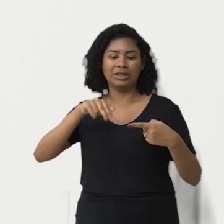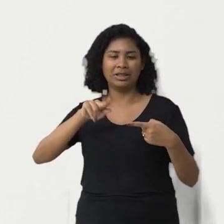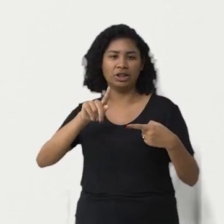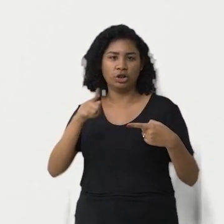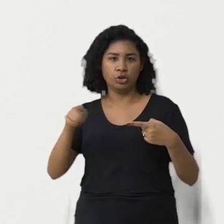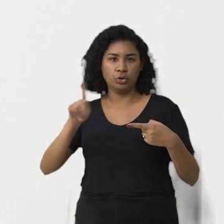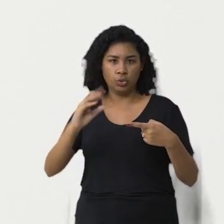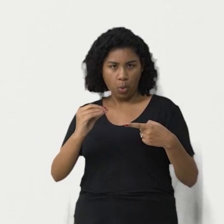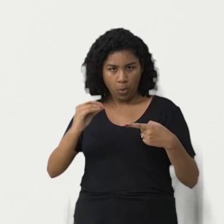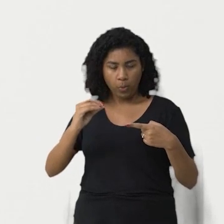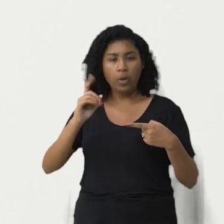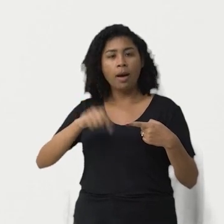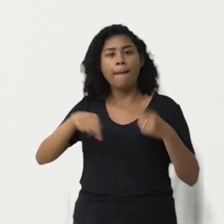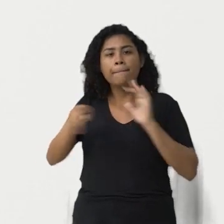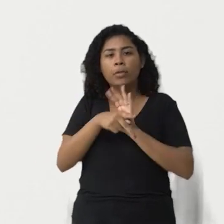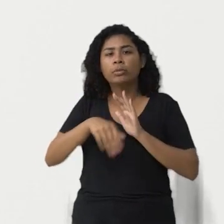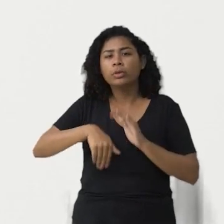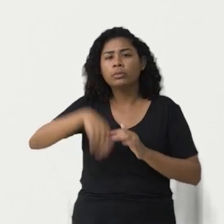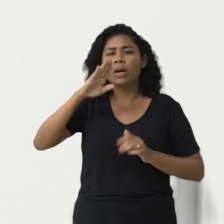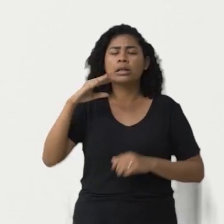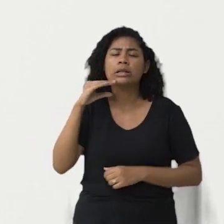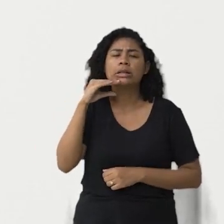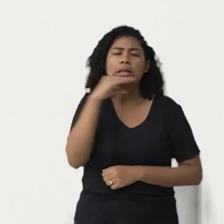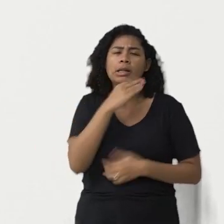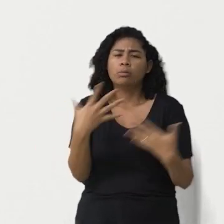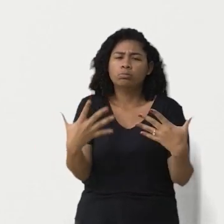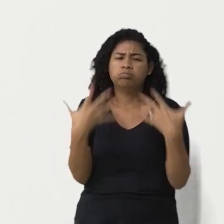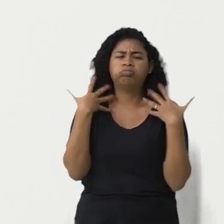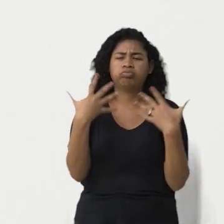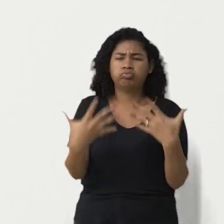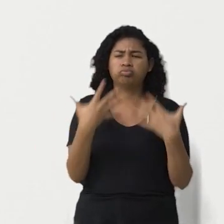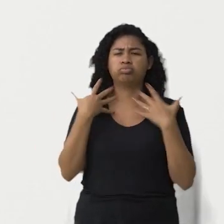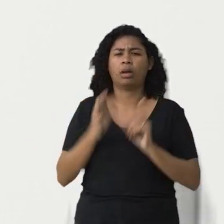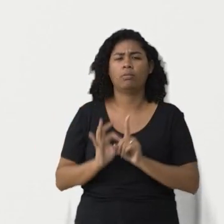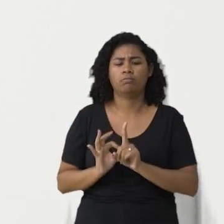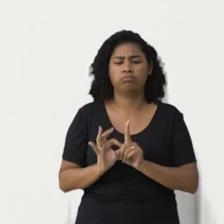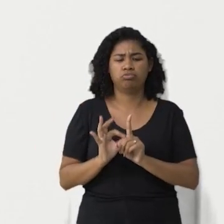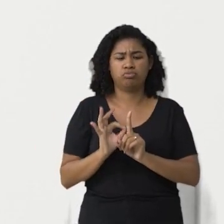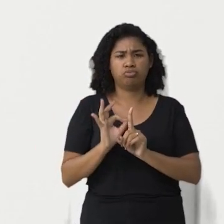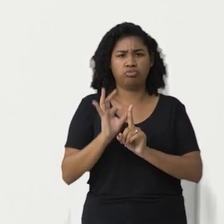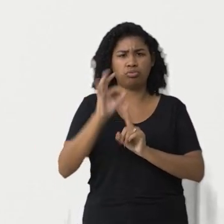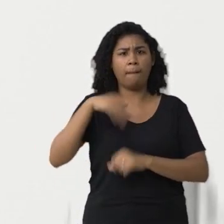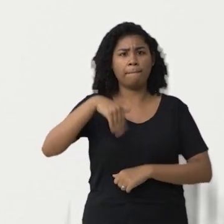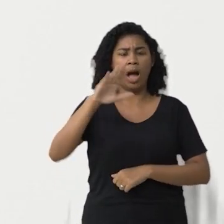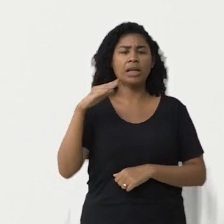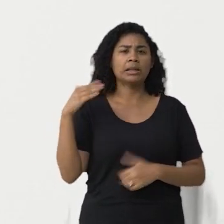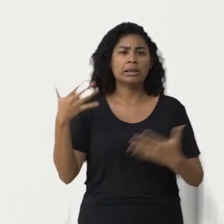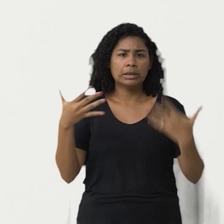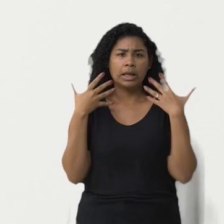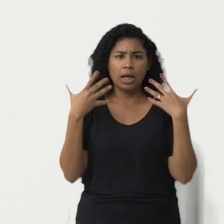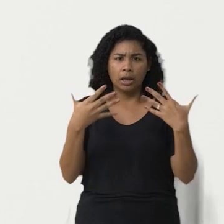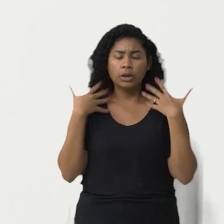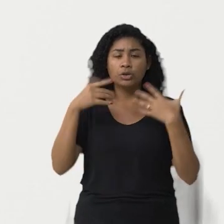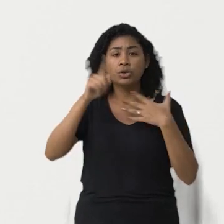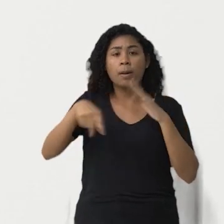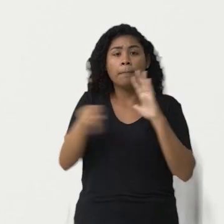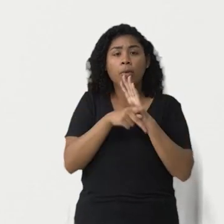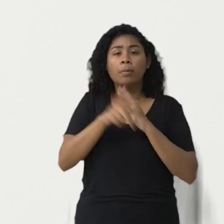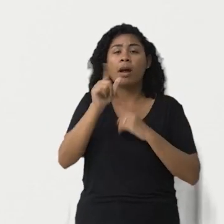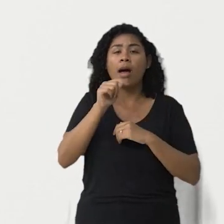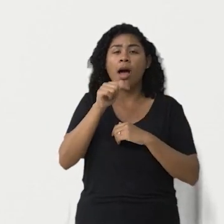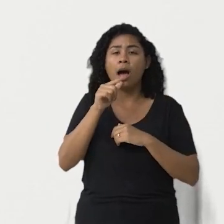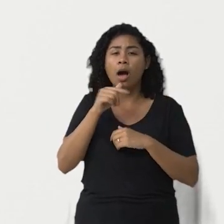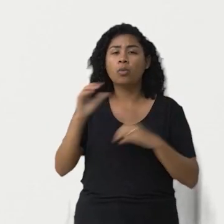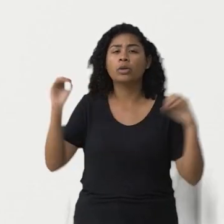do aquecimento anormal. Agora vai ser lá das águas do Pacífico. Mas, professor,